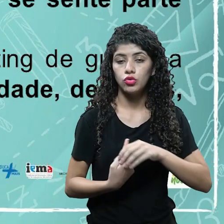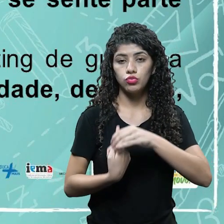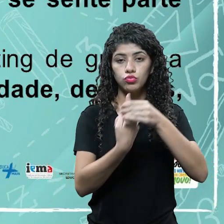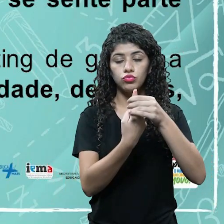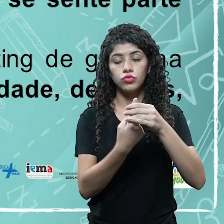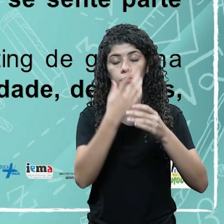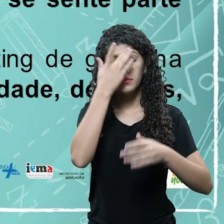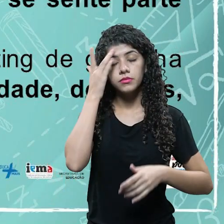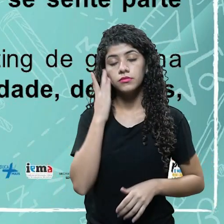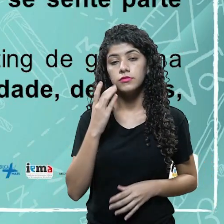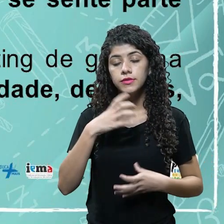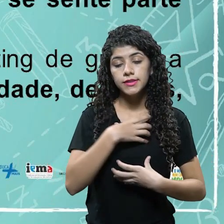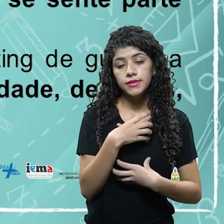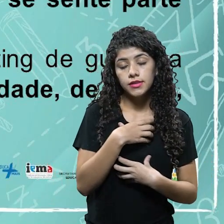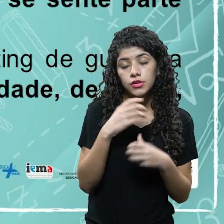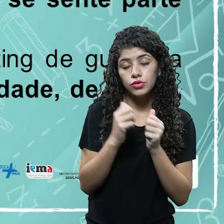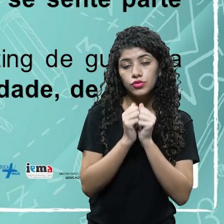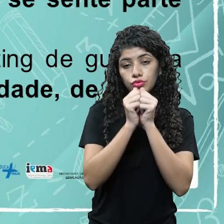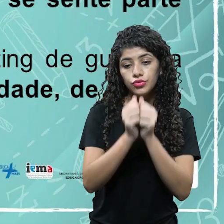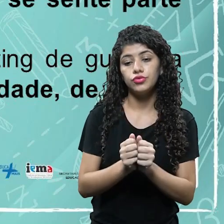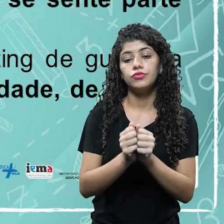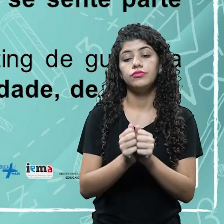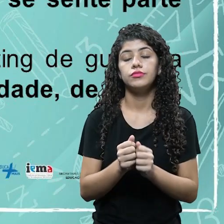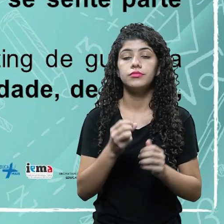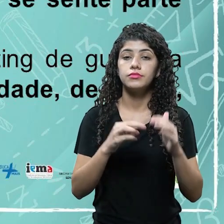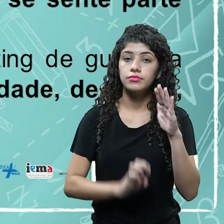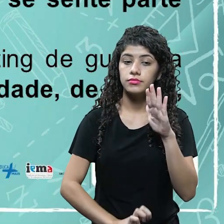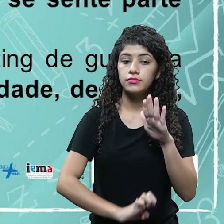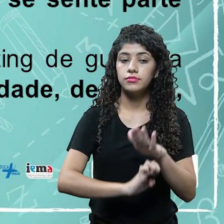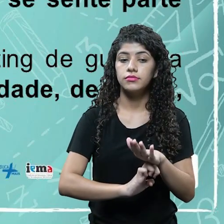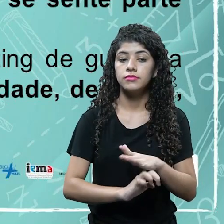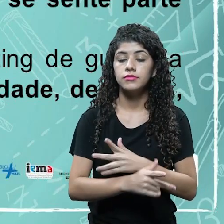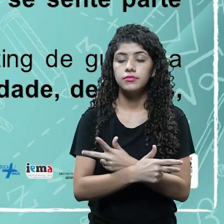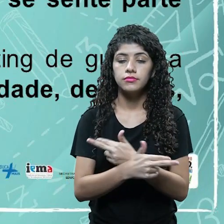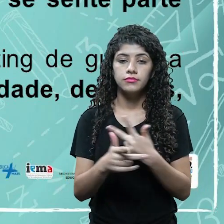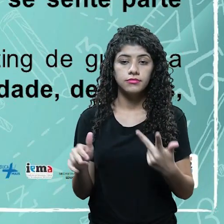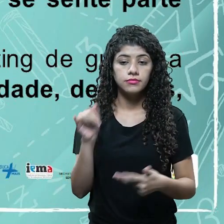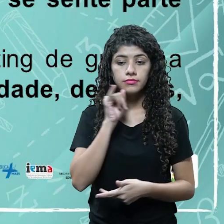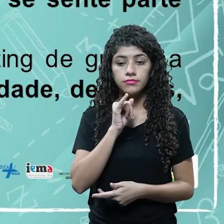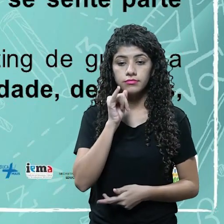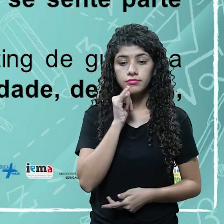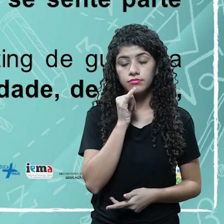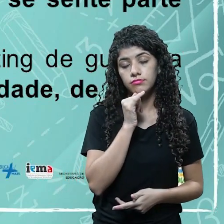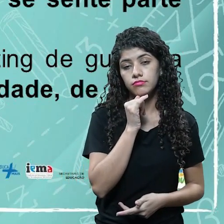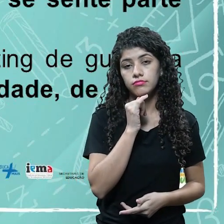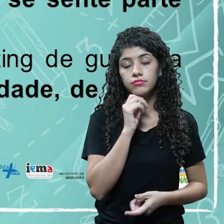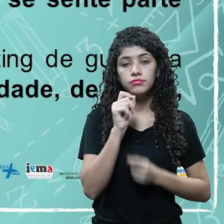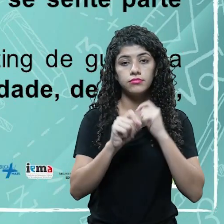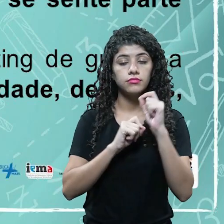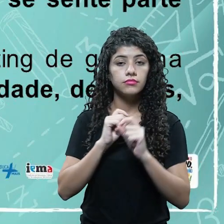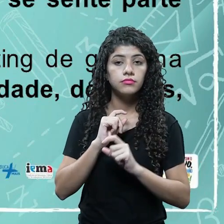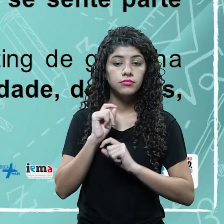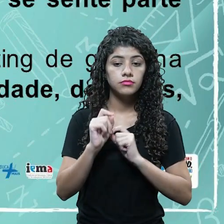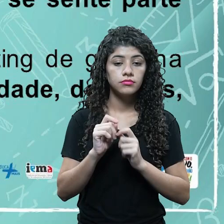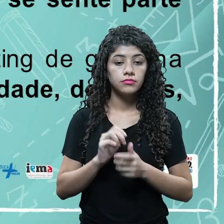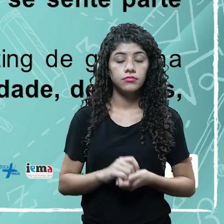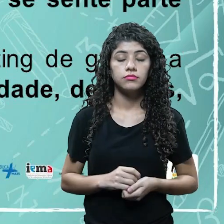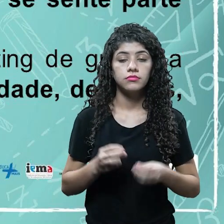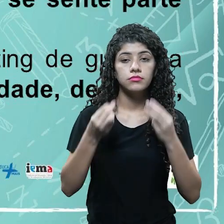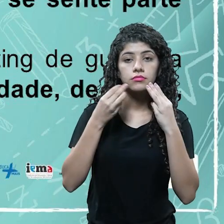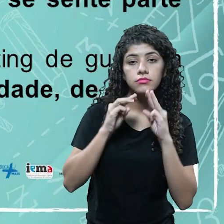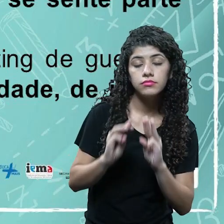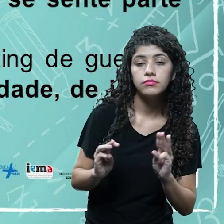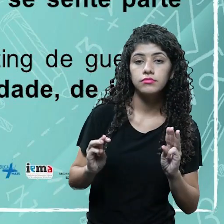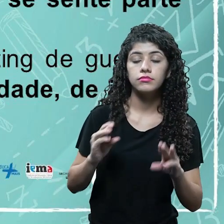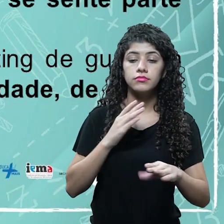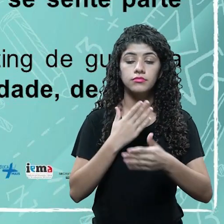se sente parte da ação. Existem diversos exemplos de ações de marketing de guerrilha que engajam a audiência através da interatividade,